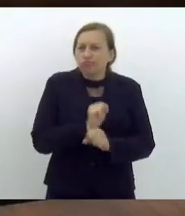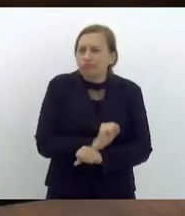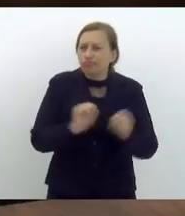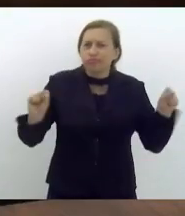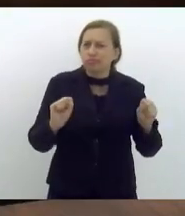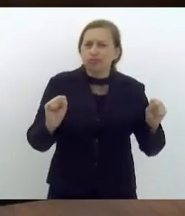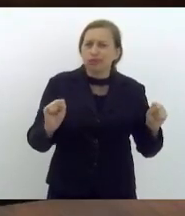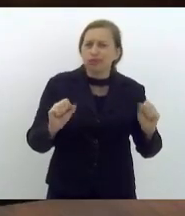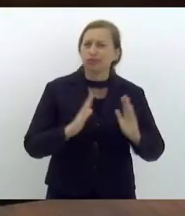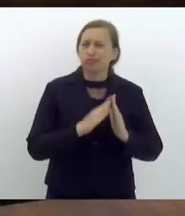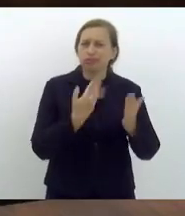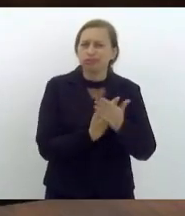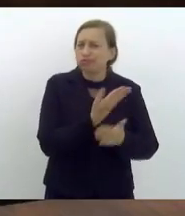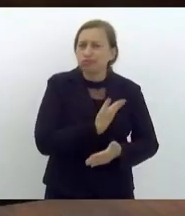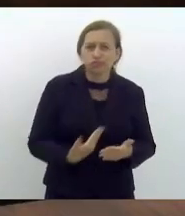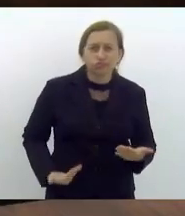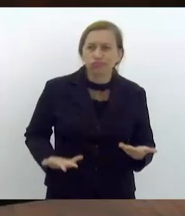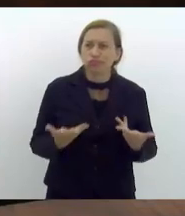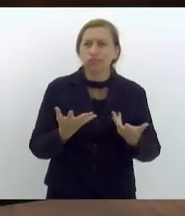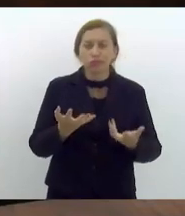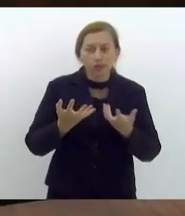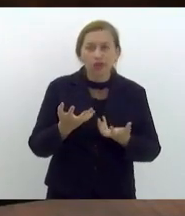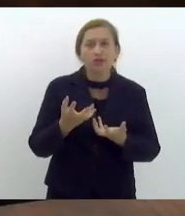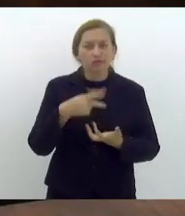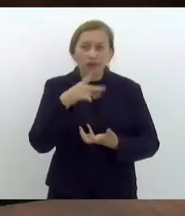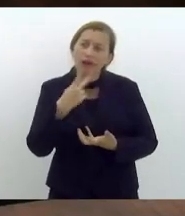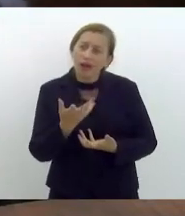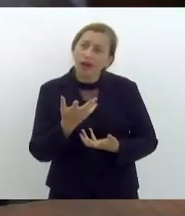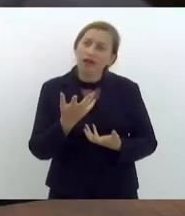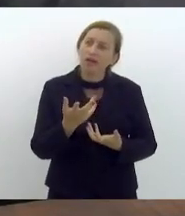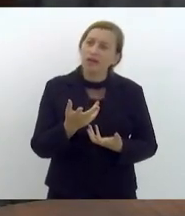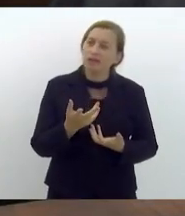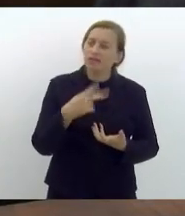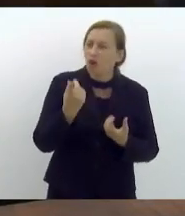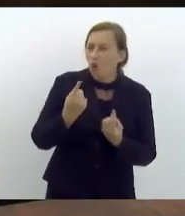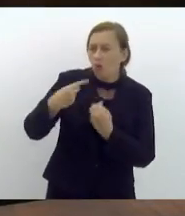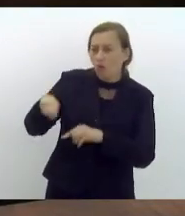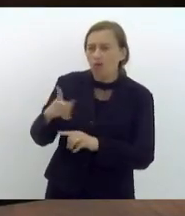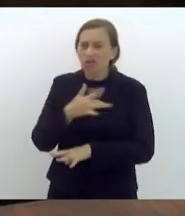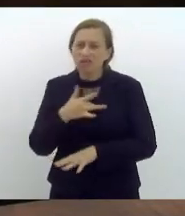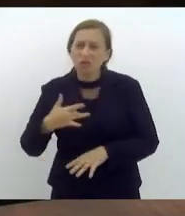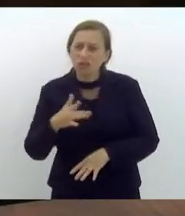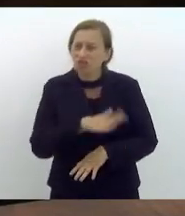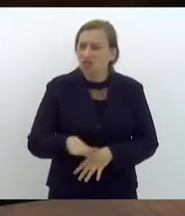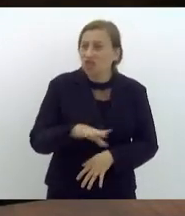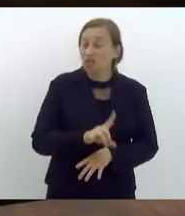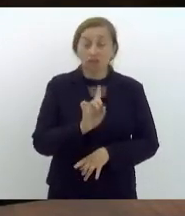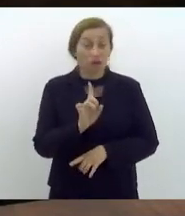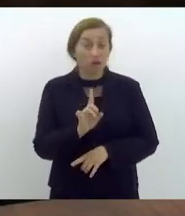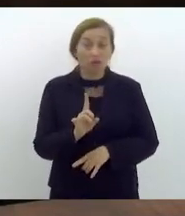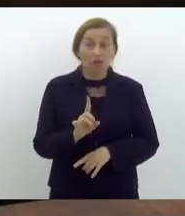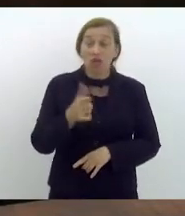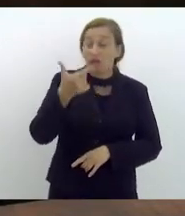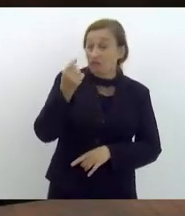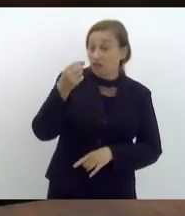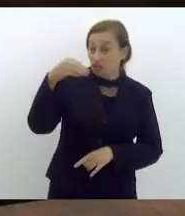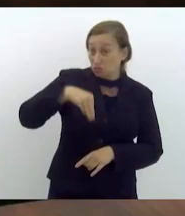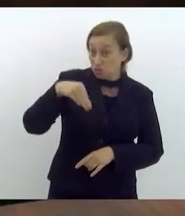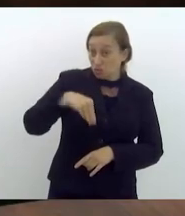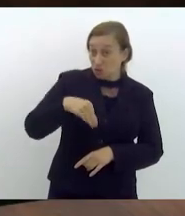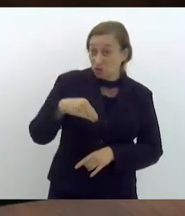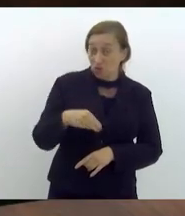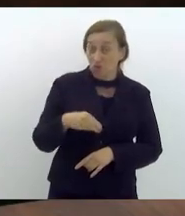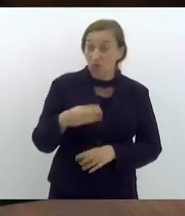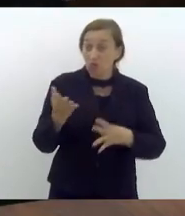para as públicas é isso que a gente tá falando a gente está falando de ser contra a saúde das Crianças aliás 20 minutos do